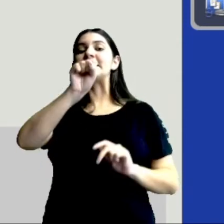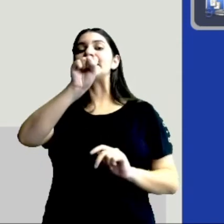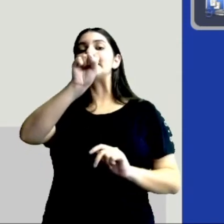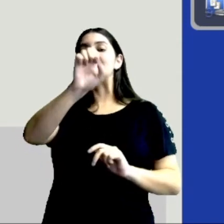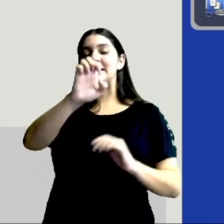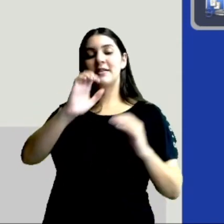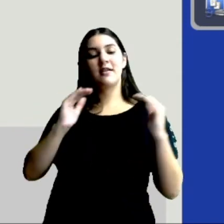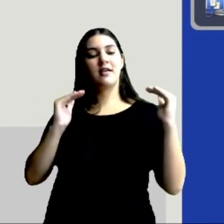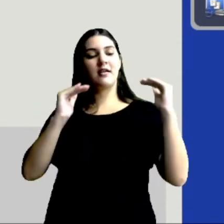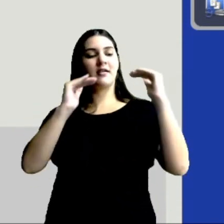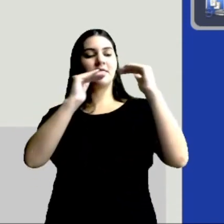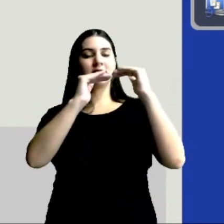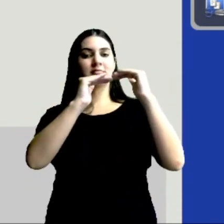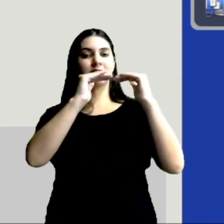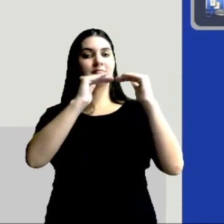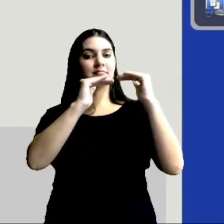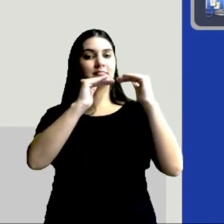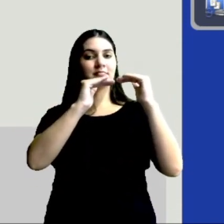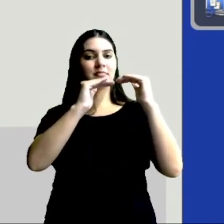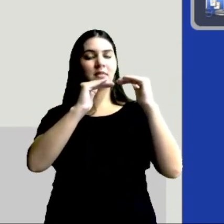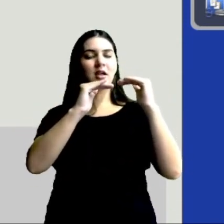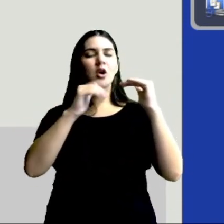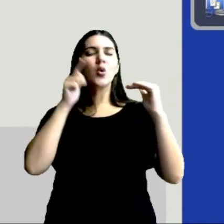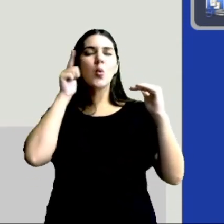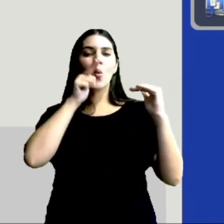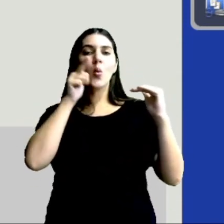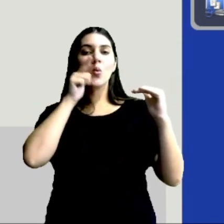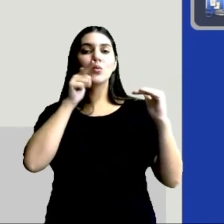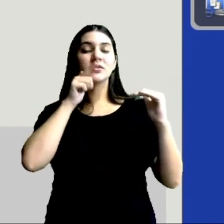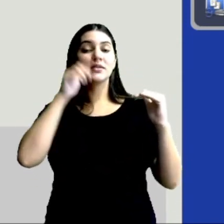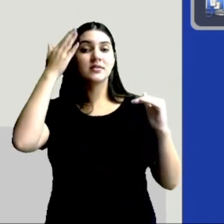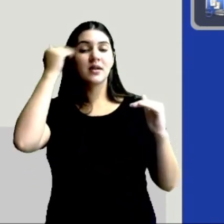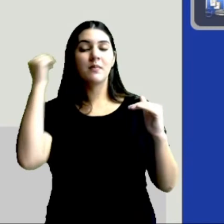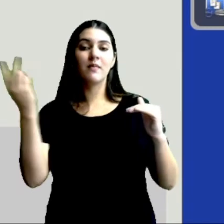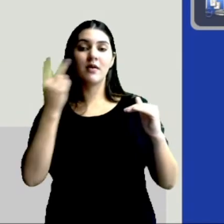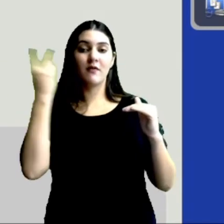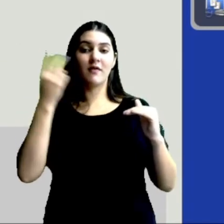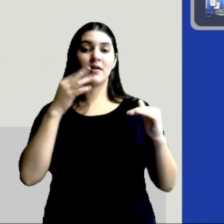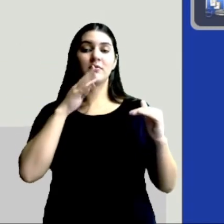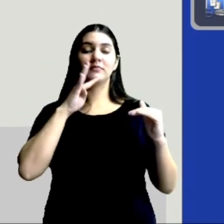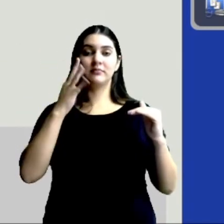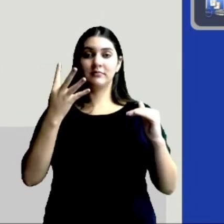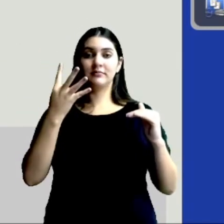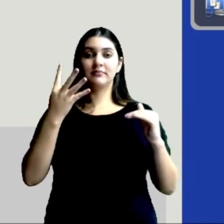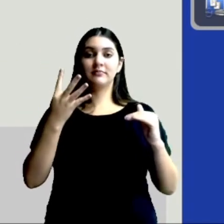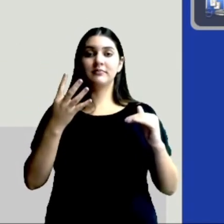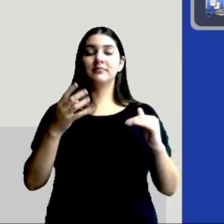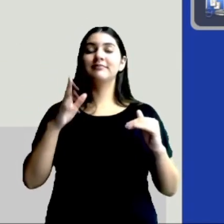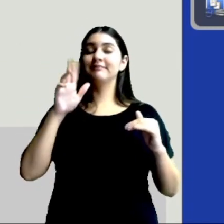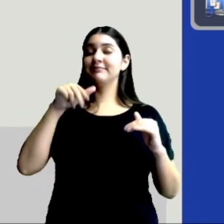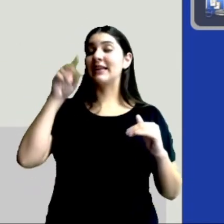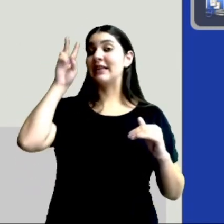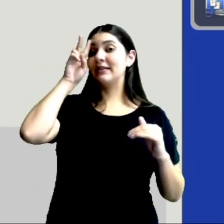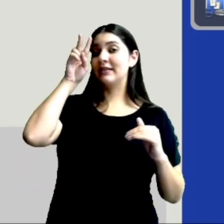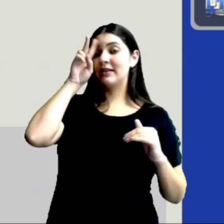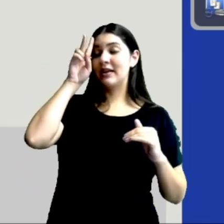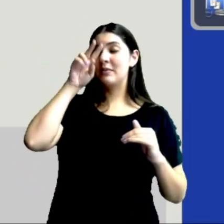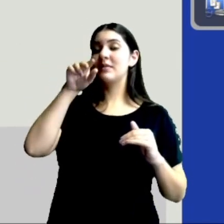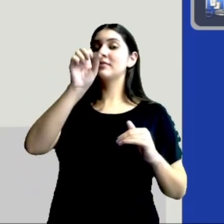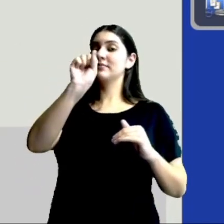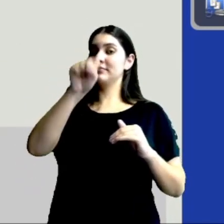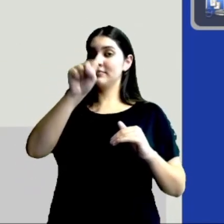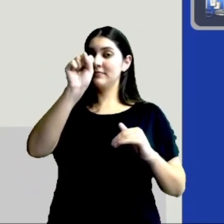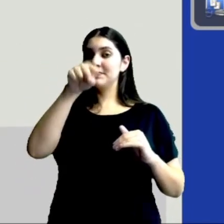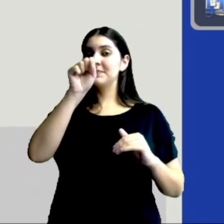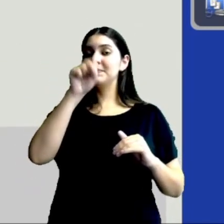em equilíbrio, a gente vai conseguir descobrir esse valor desconhecido, gente? Lembra que nós vimos lá, ó, que a gente consegue